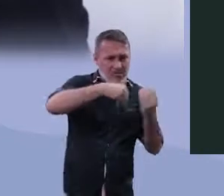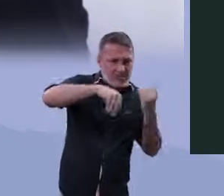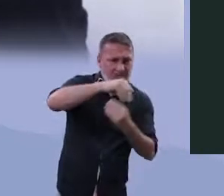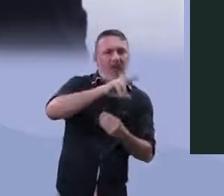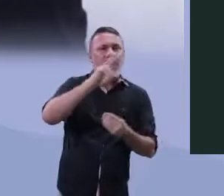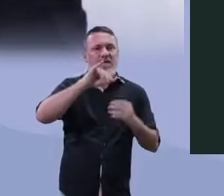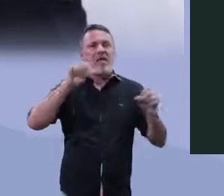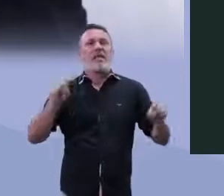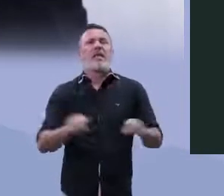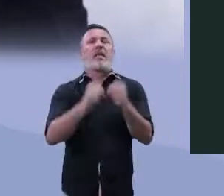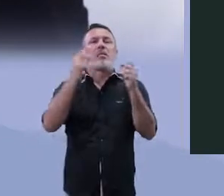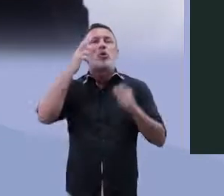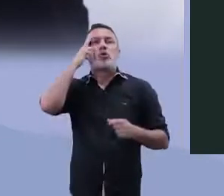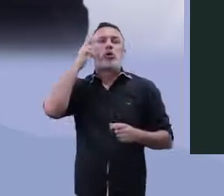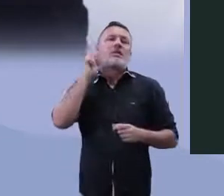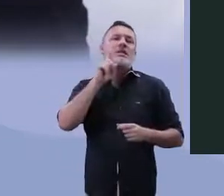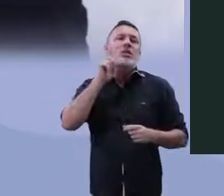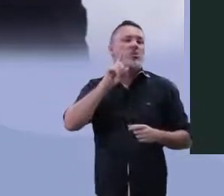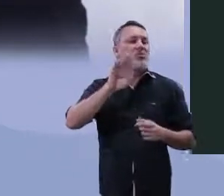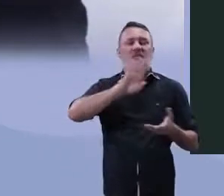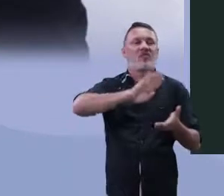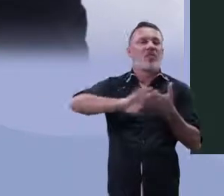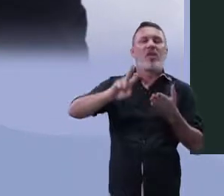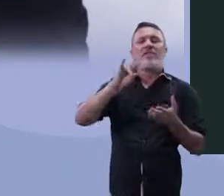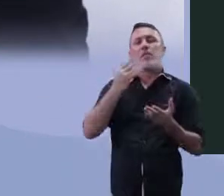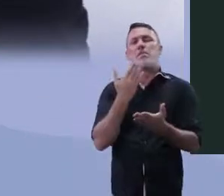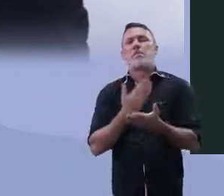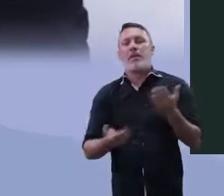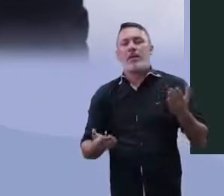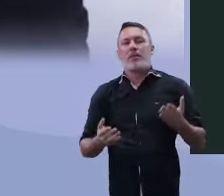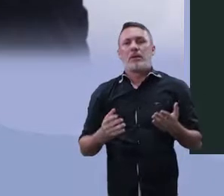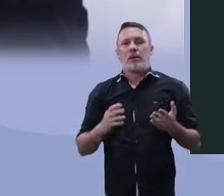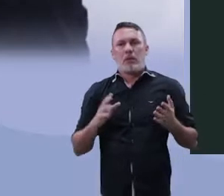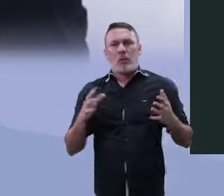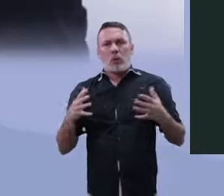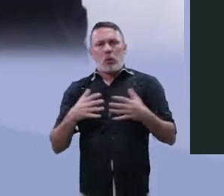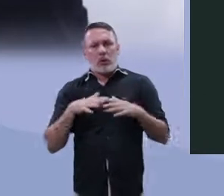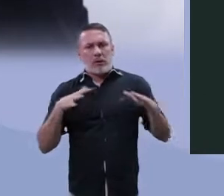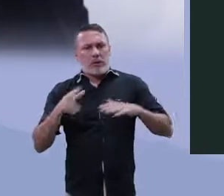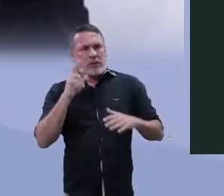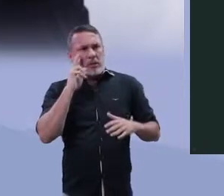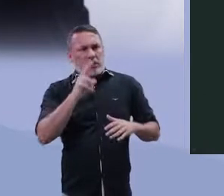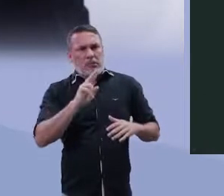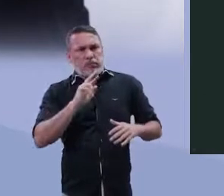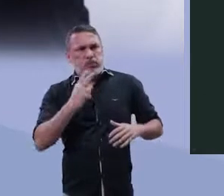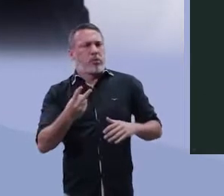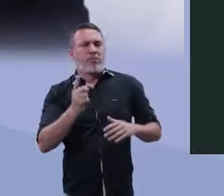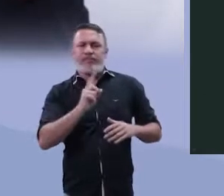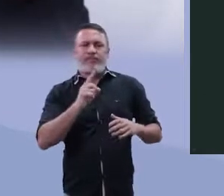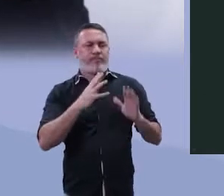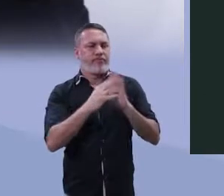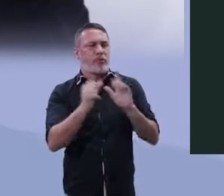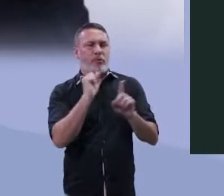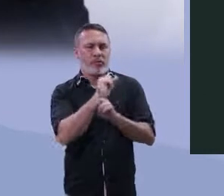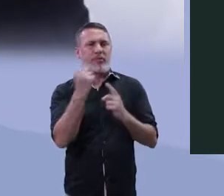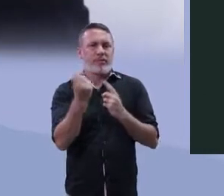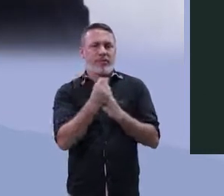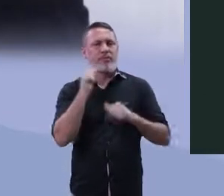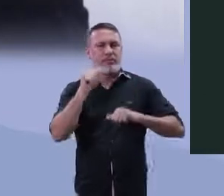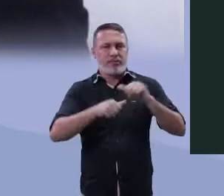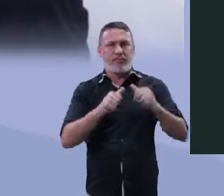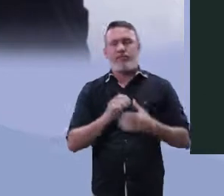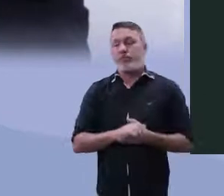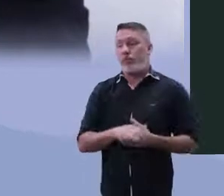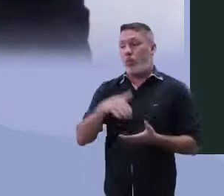digamos assim, o sonho americano. E aí ele se converte numa resistência a esse modelo, né, de sociedade. E,